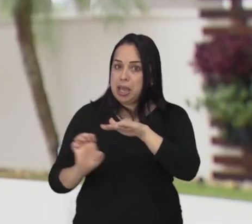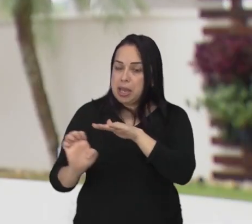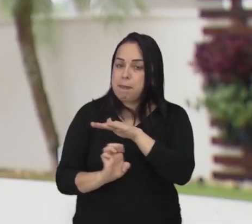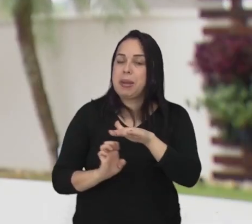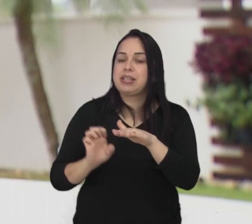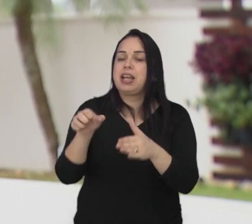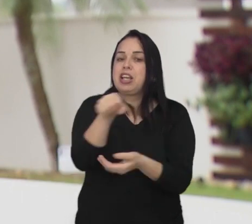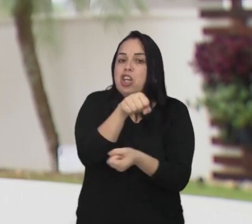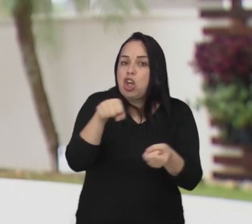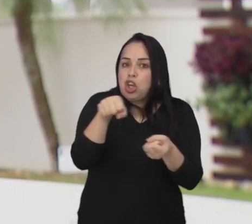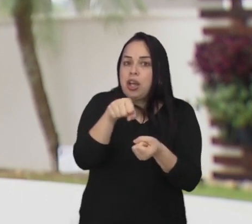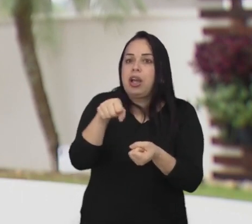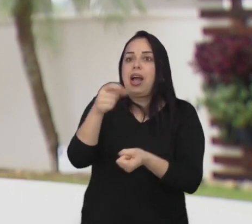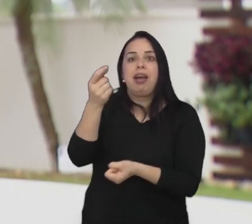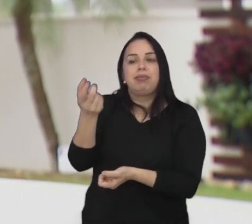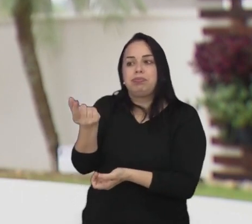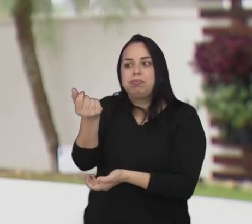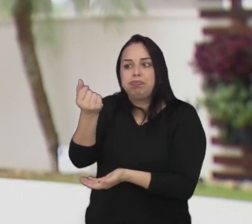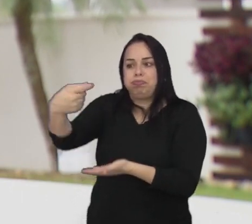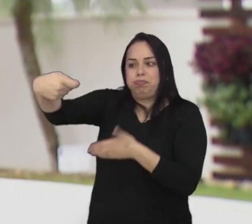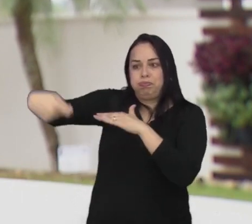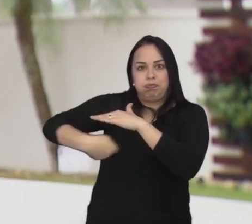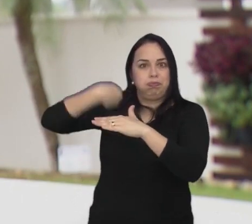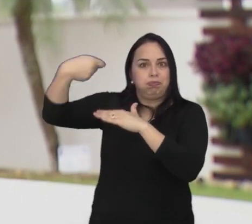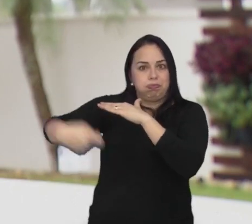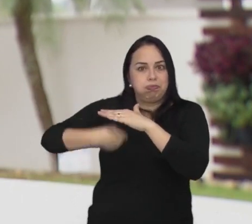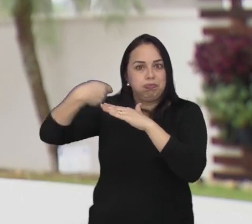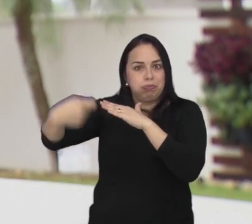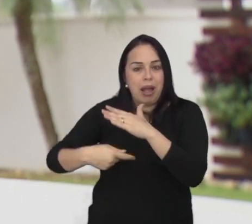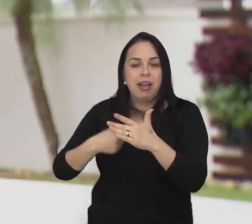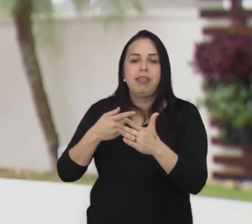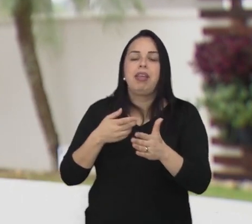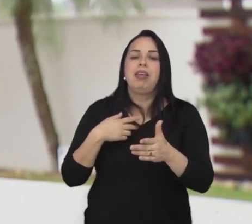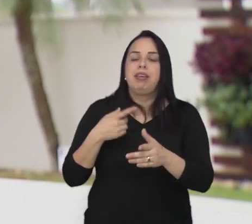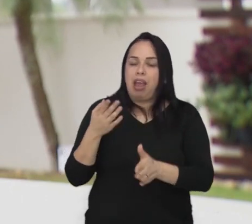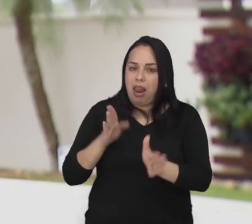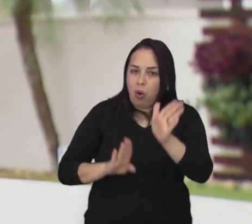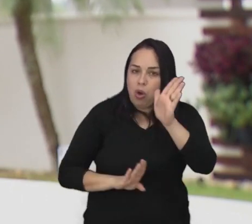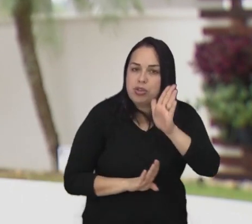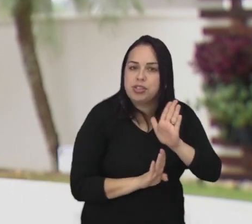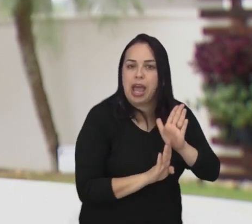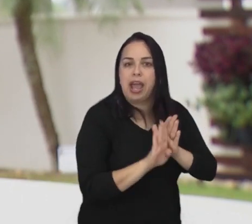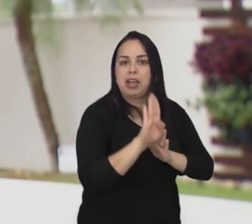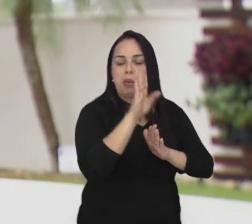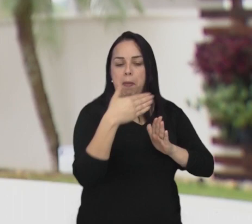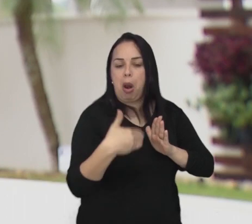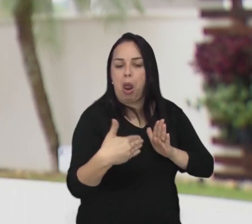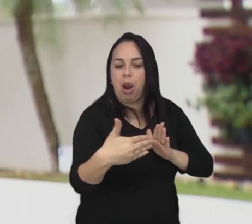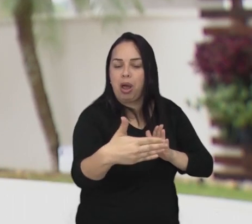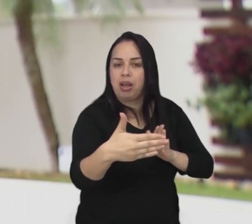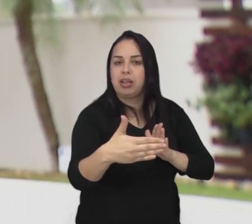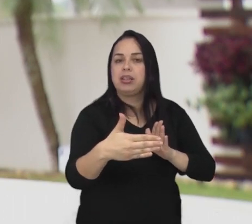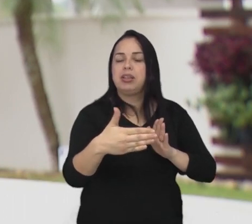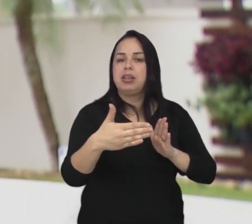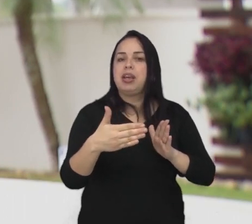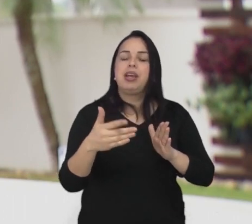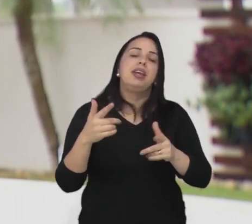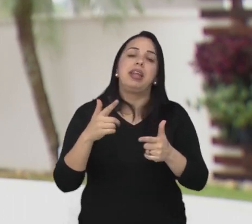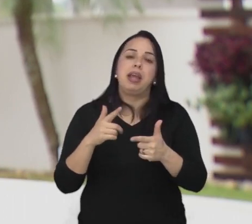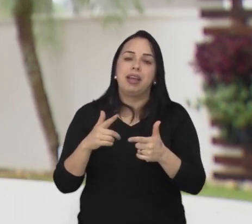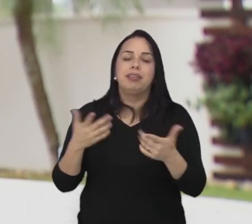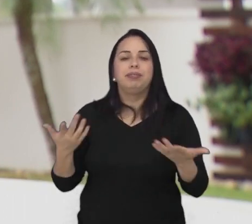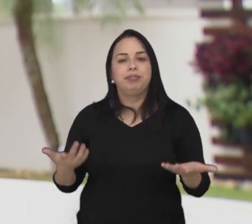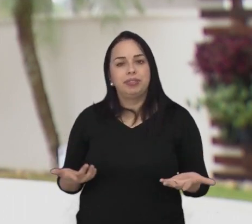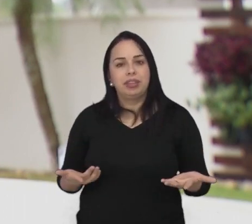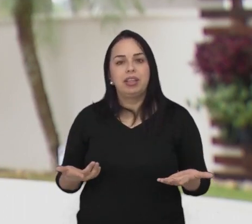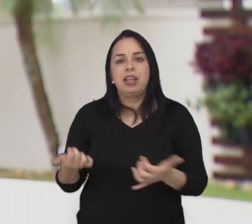empresas sustentáveis atraem mais investimentos, crescem mais a longo prazo, conseguem gerir melhor os seus riscos, né, então estão